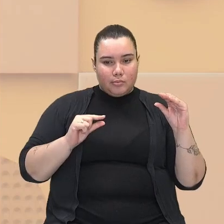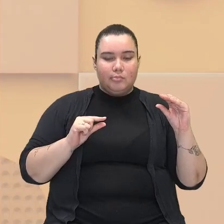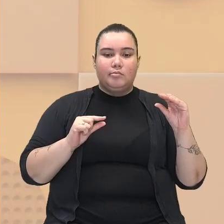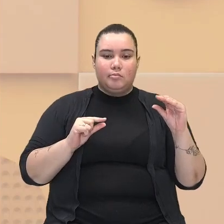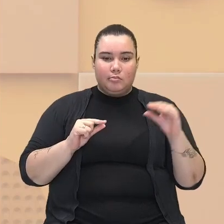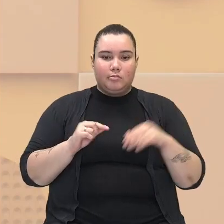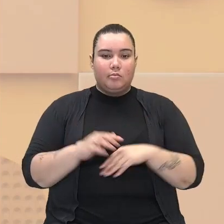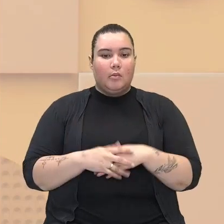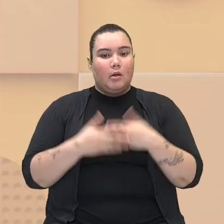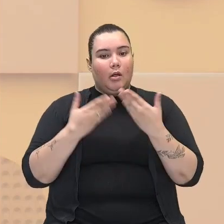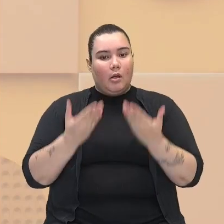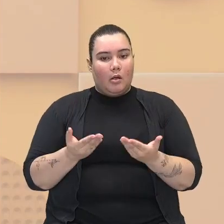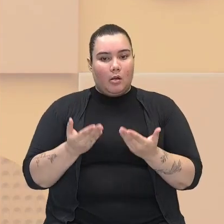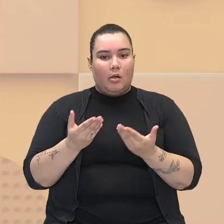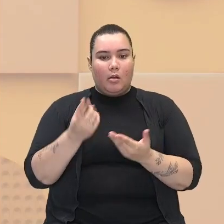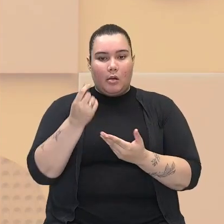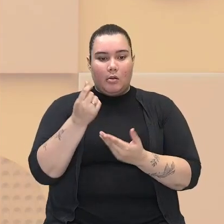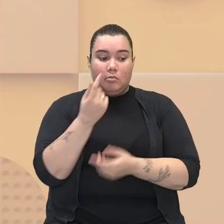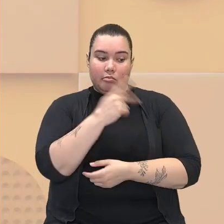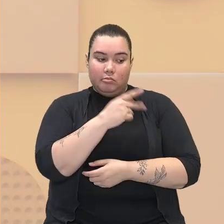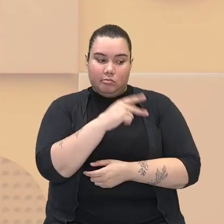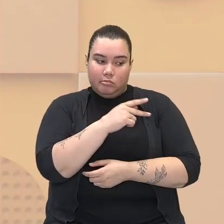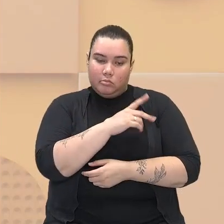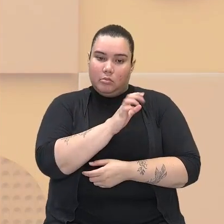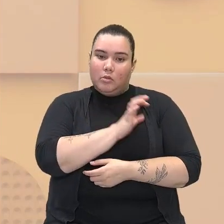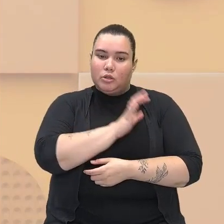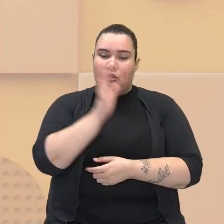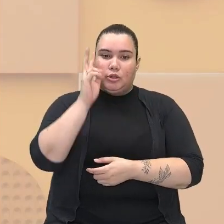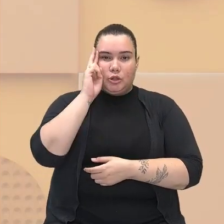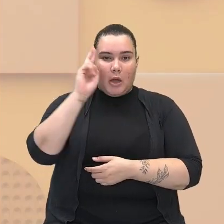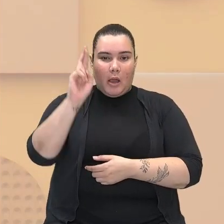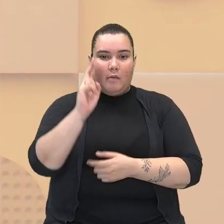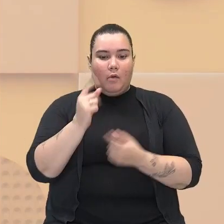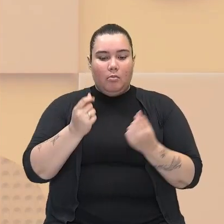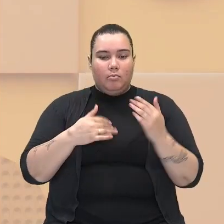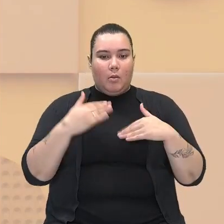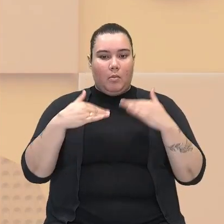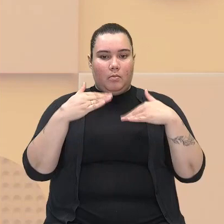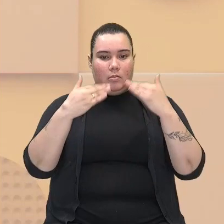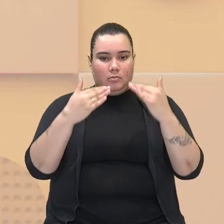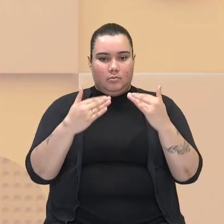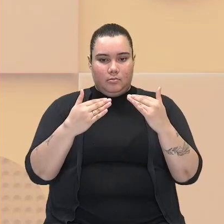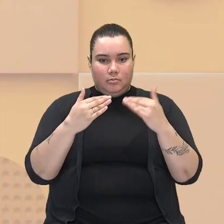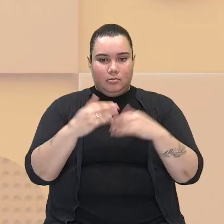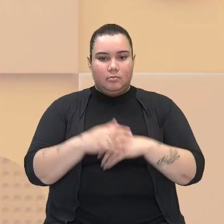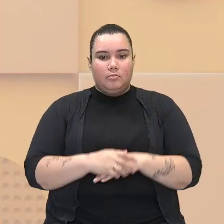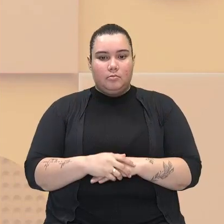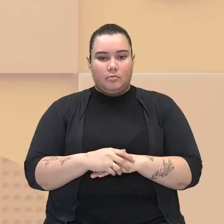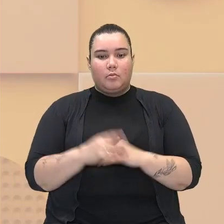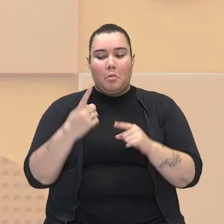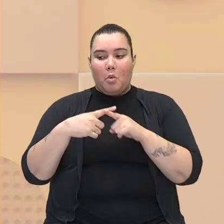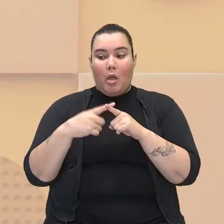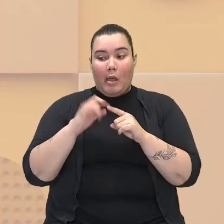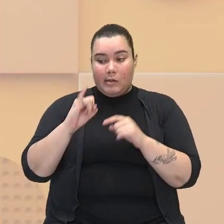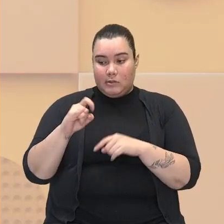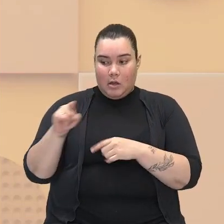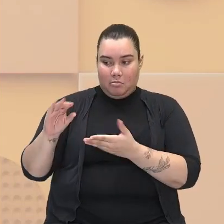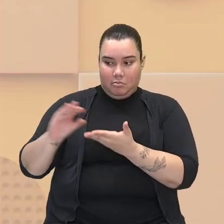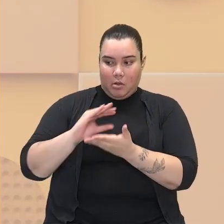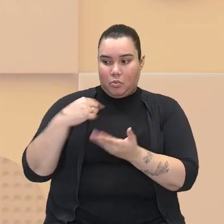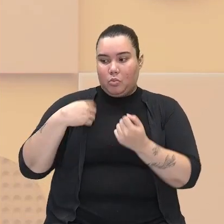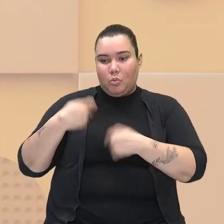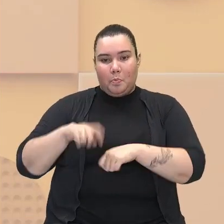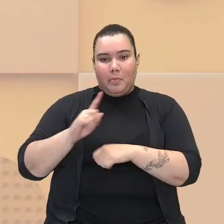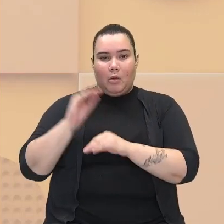senhor, e era muito lucrativo para esse proprietário. Por quê? Porque ele acabava sendo desobrigado de arcar com despesas